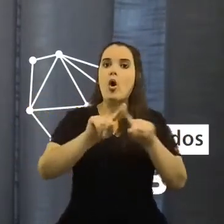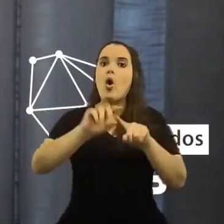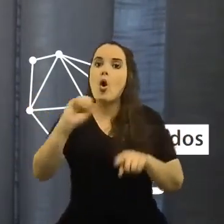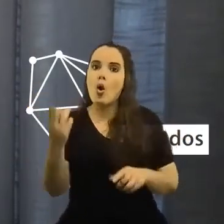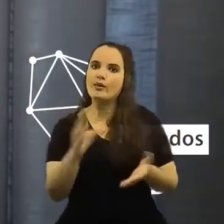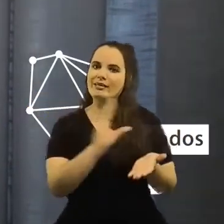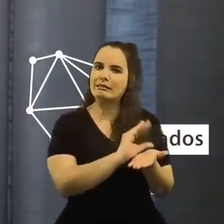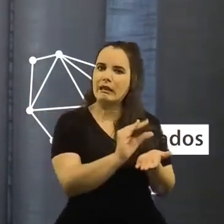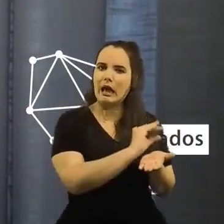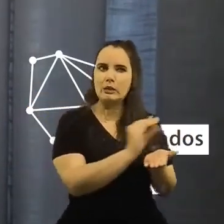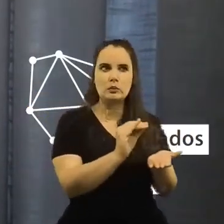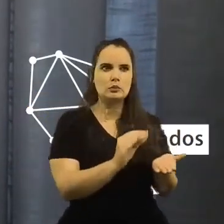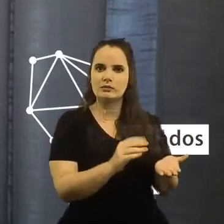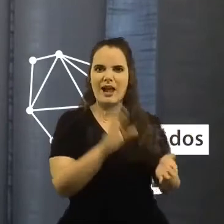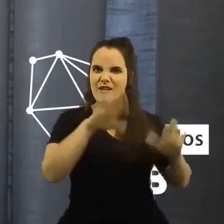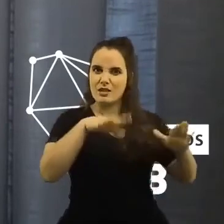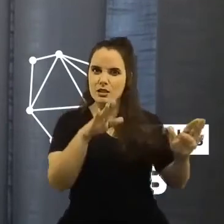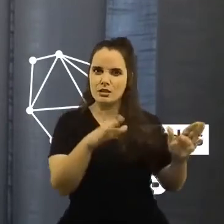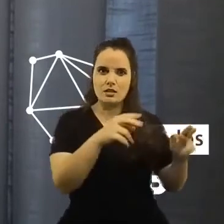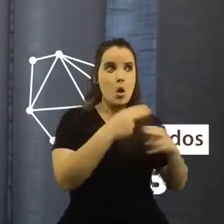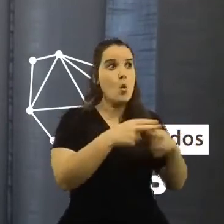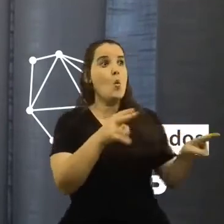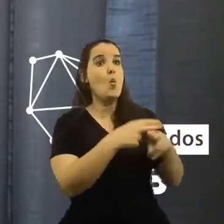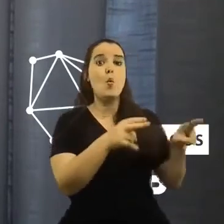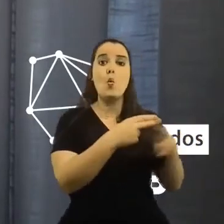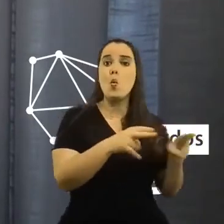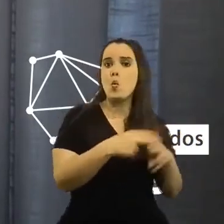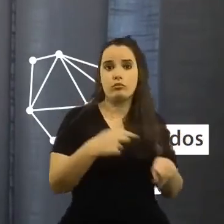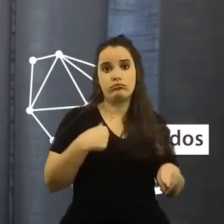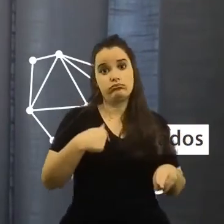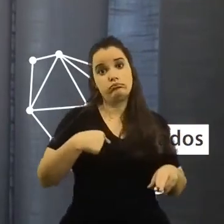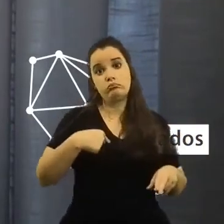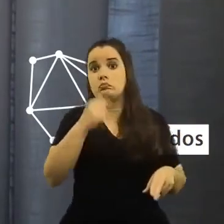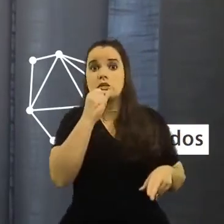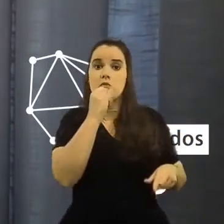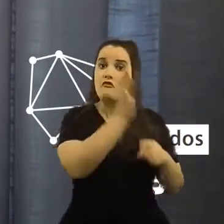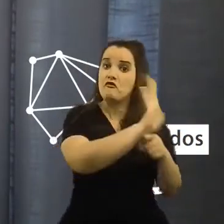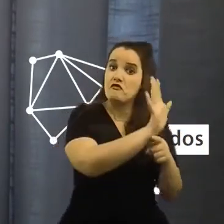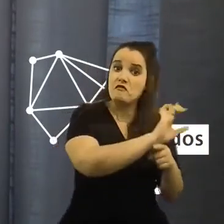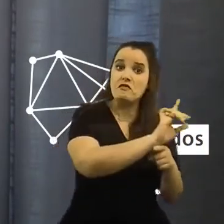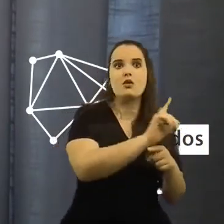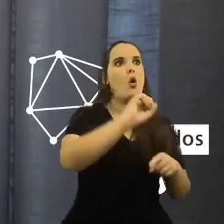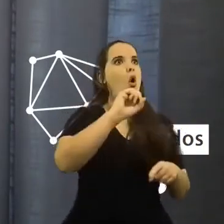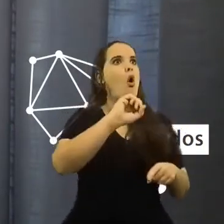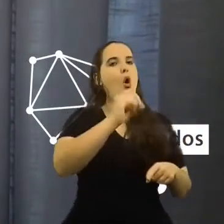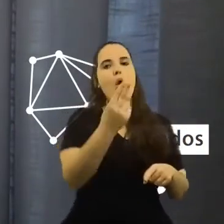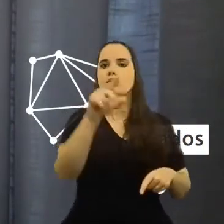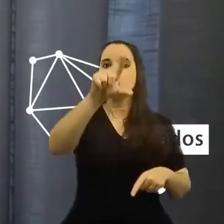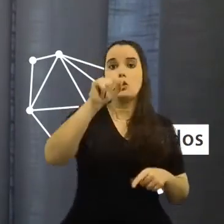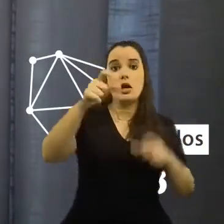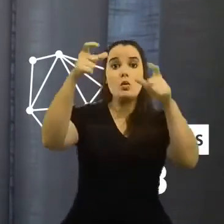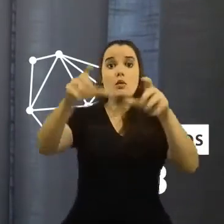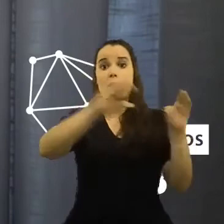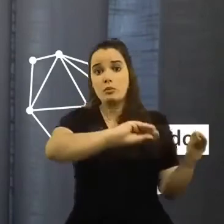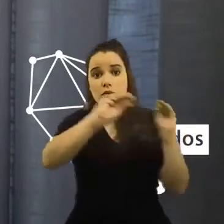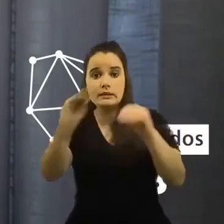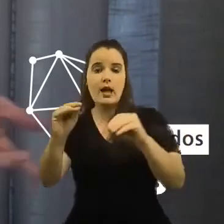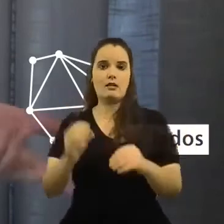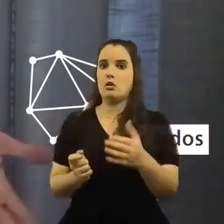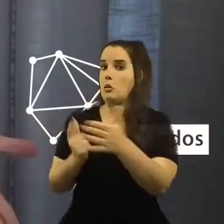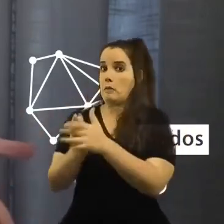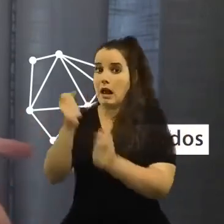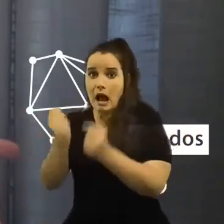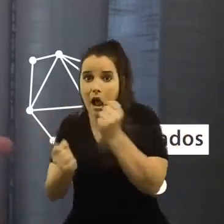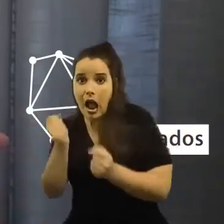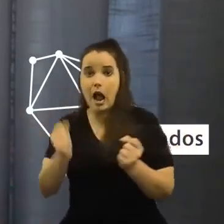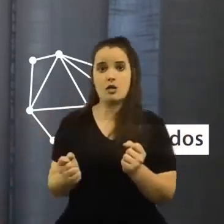que quer assistir. Há dados camuflados quando você decide morar em outro lugar, quando você anda de carro, quando você decide comprar uma geladeira, quando você